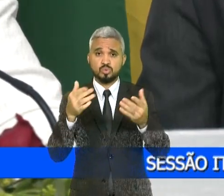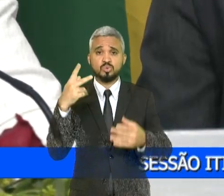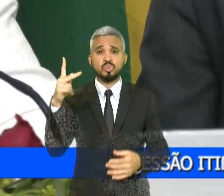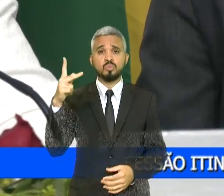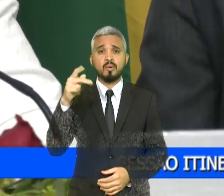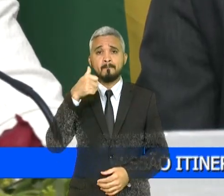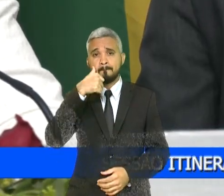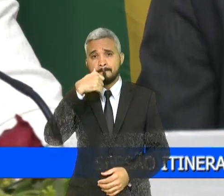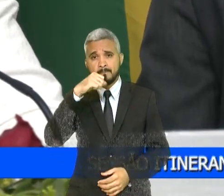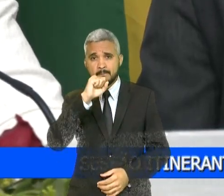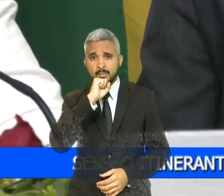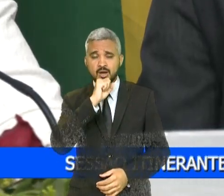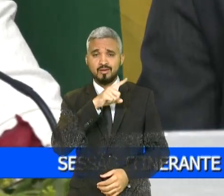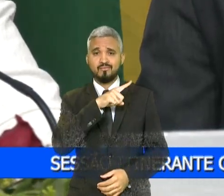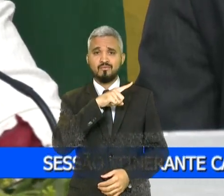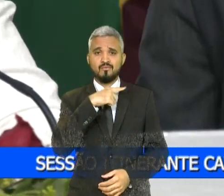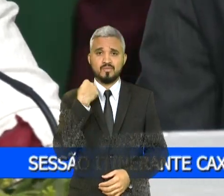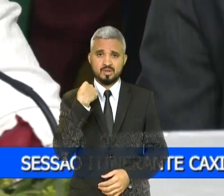mãe,